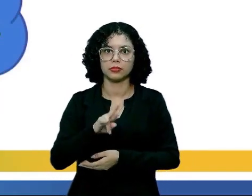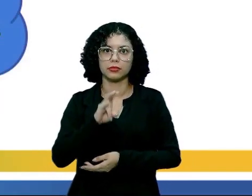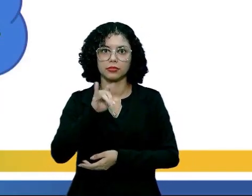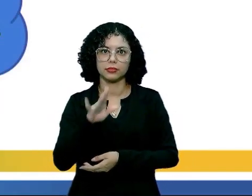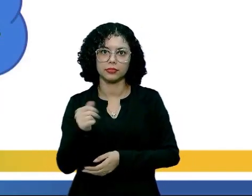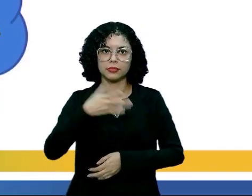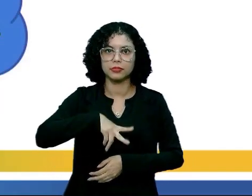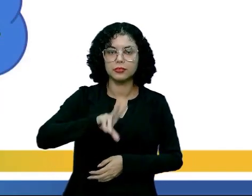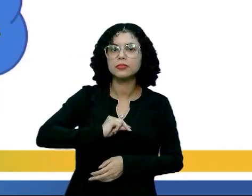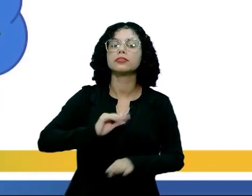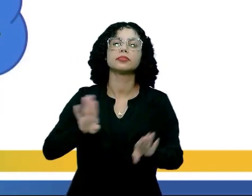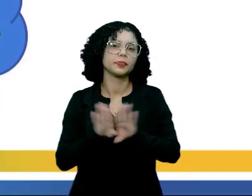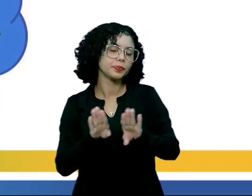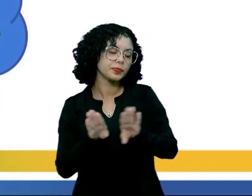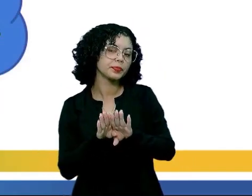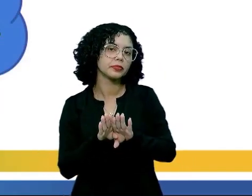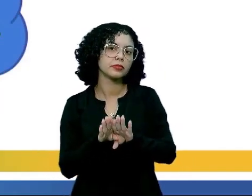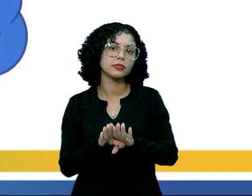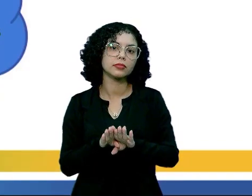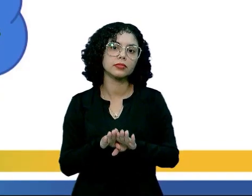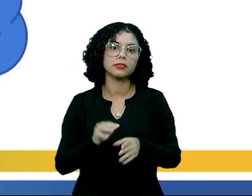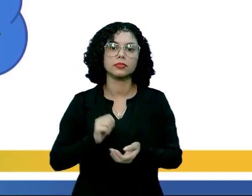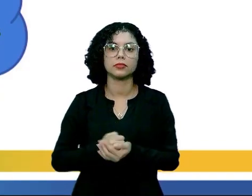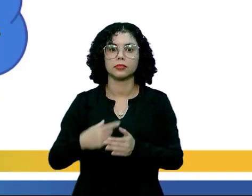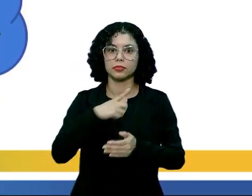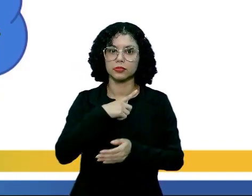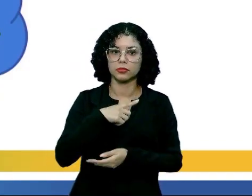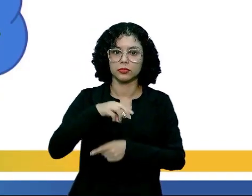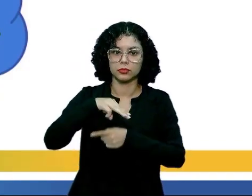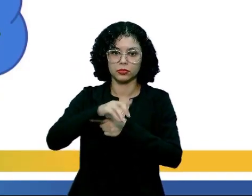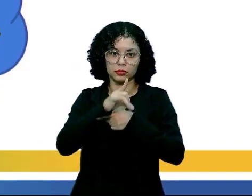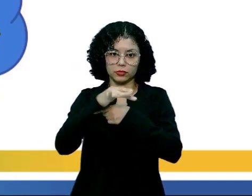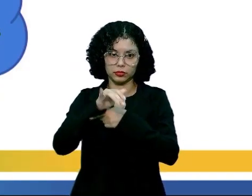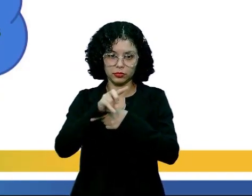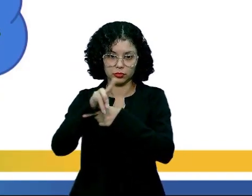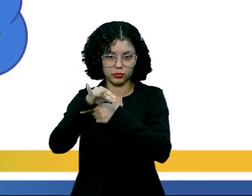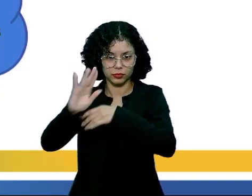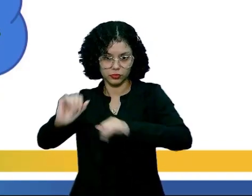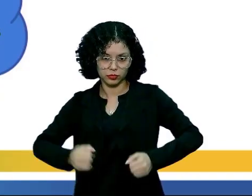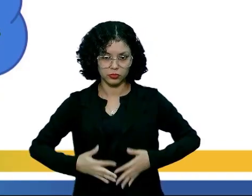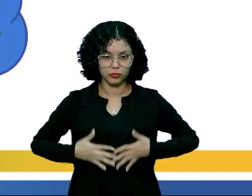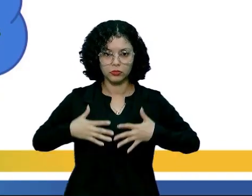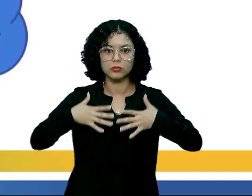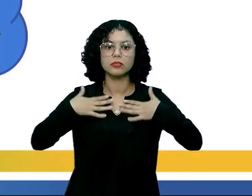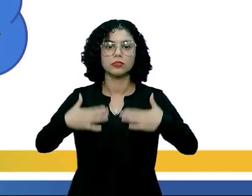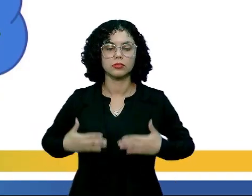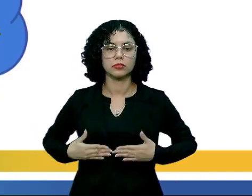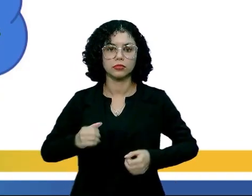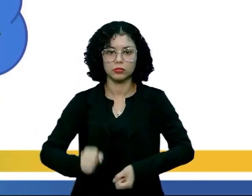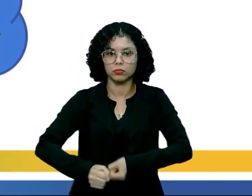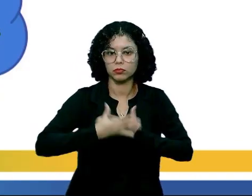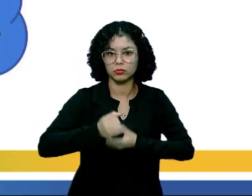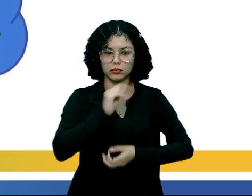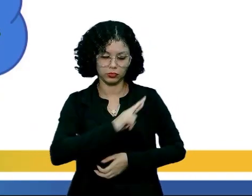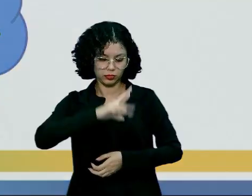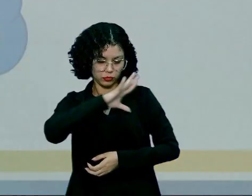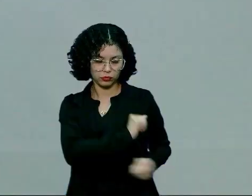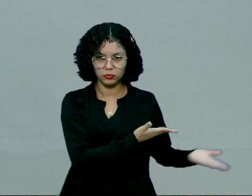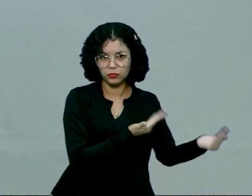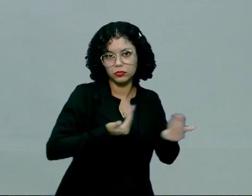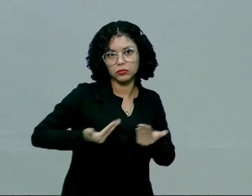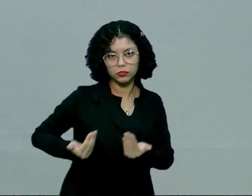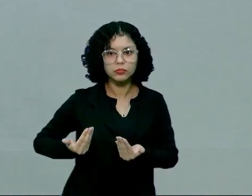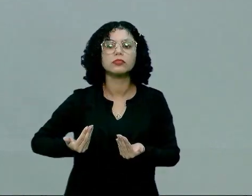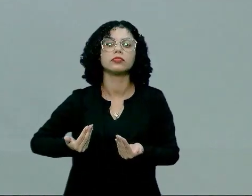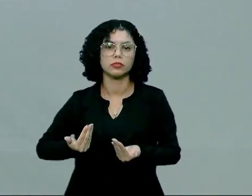Lin aqui portuguesa aqui arrasando vamos lá Men orano quem falou isso poeta Romano